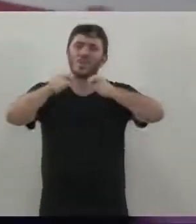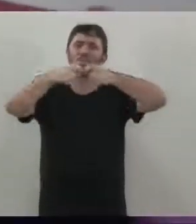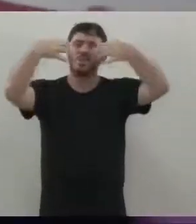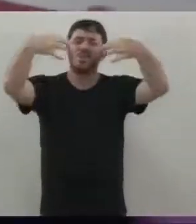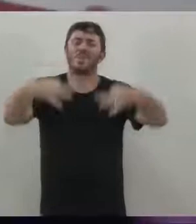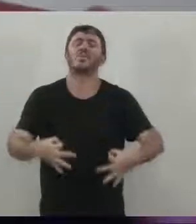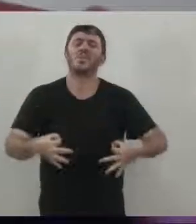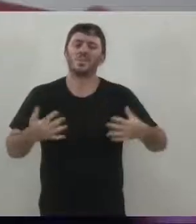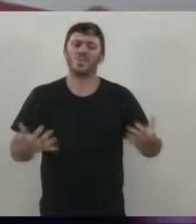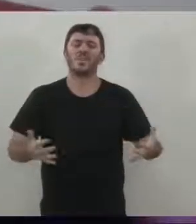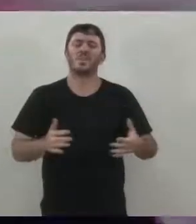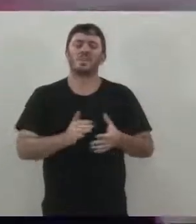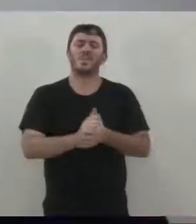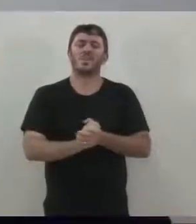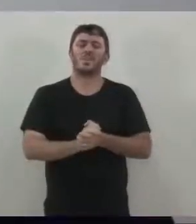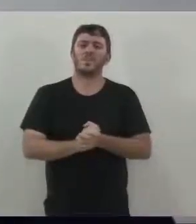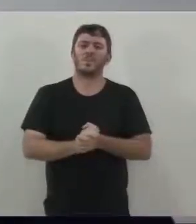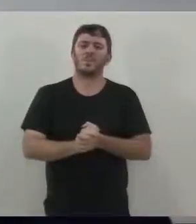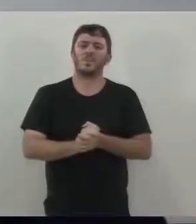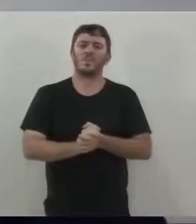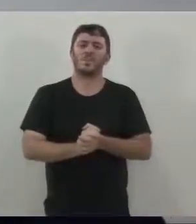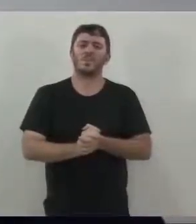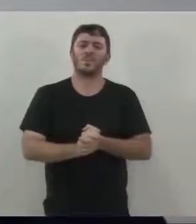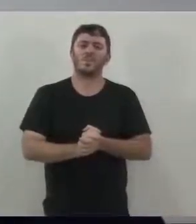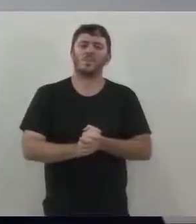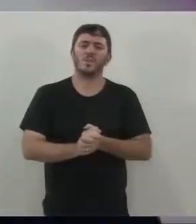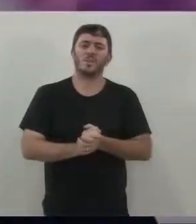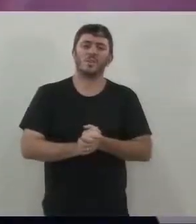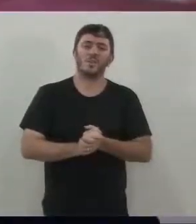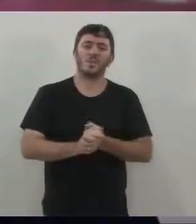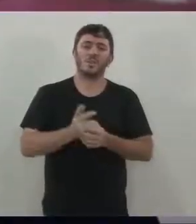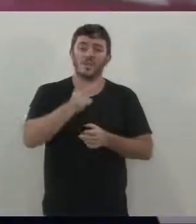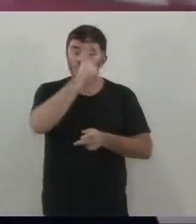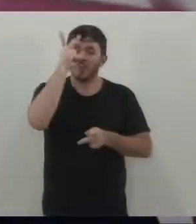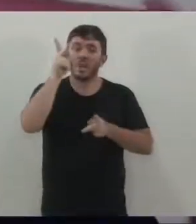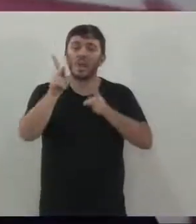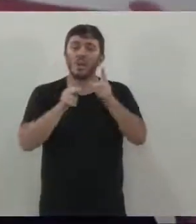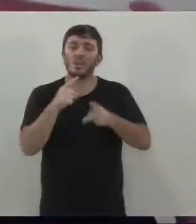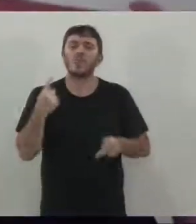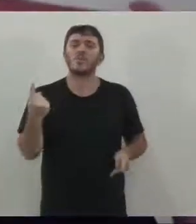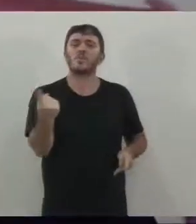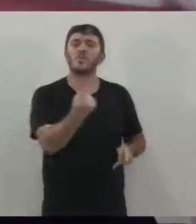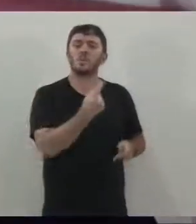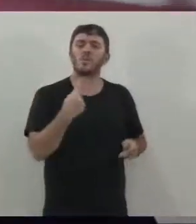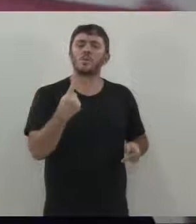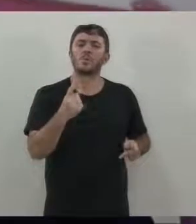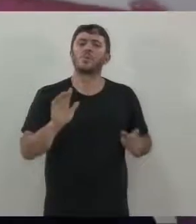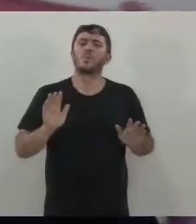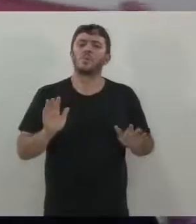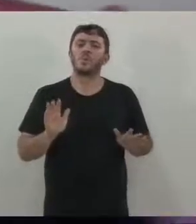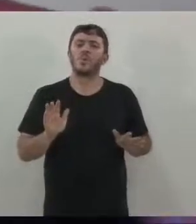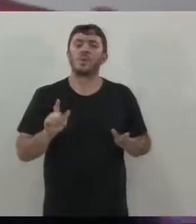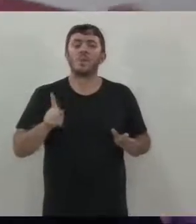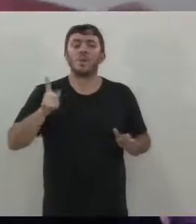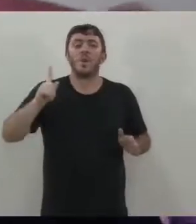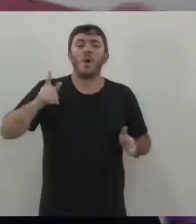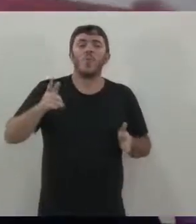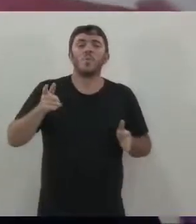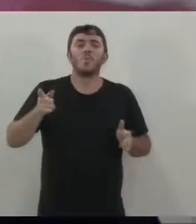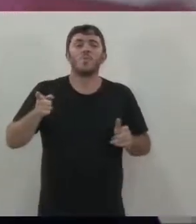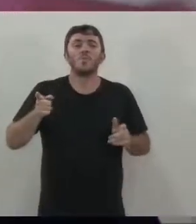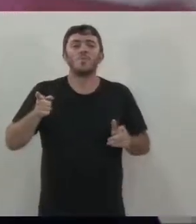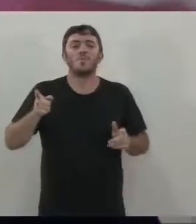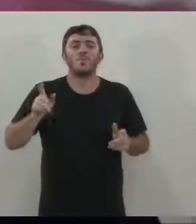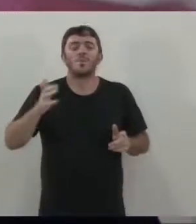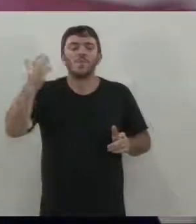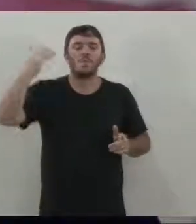lhe cabe, e que a população deixe de pagar por tudo isso, que as pessoas